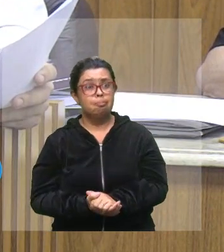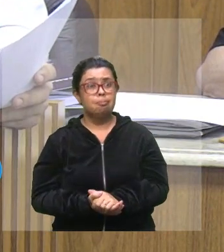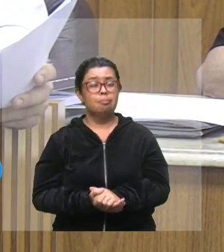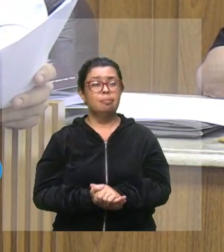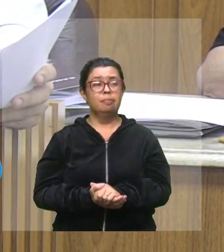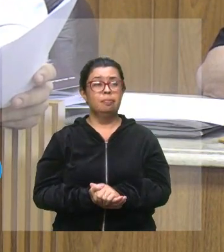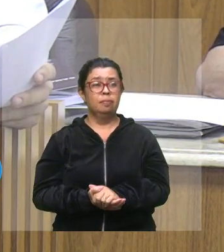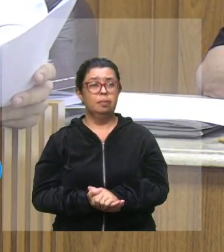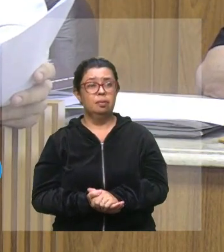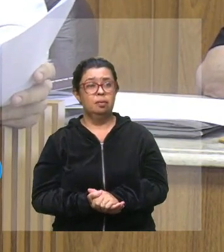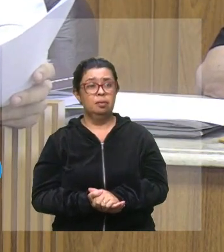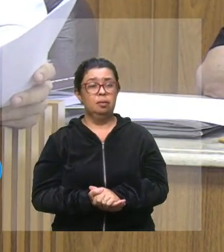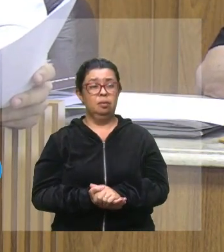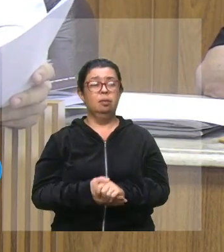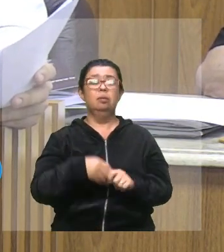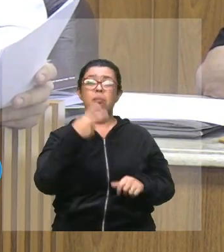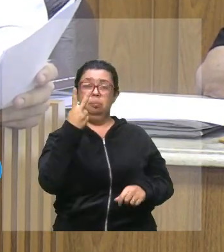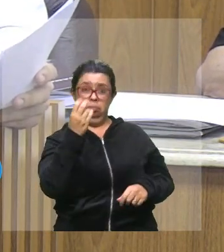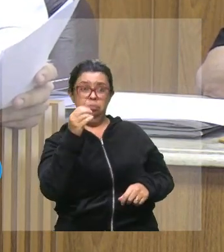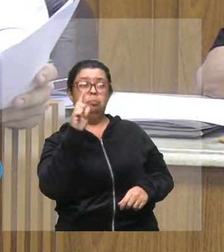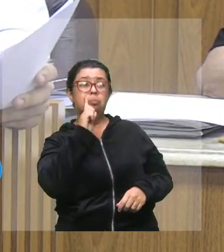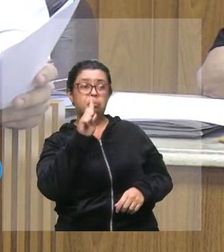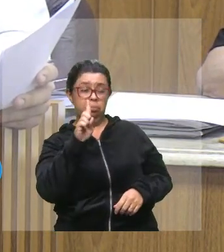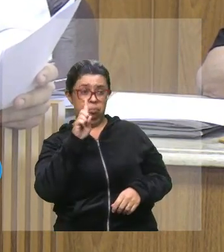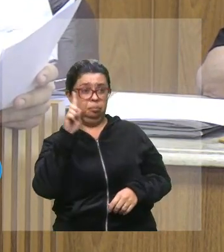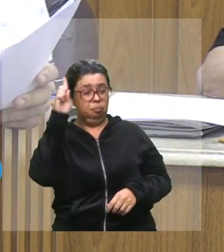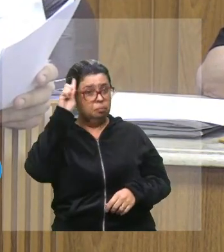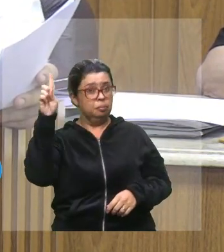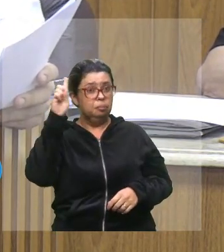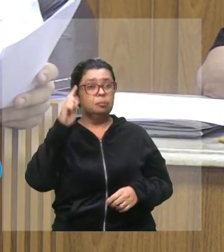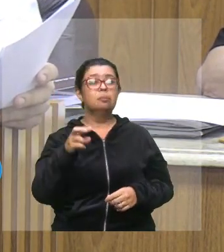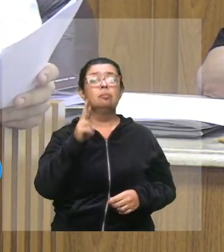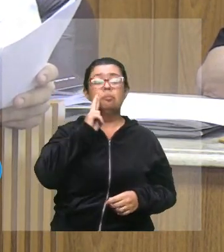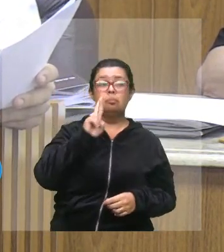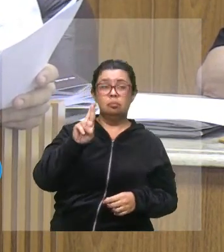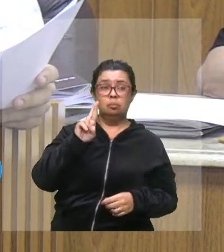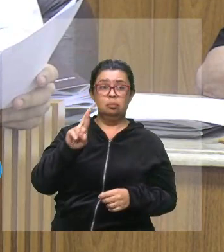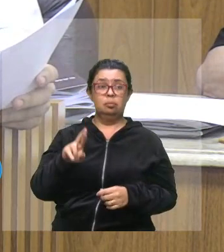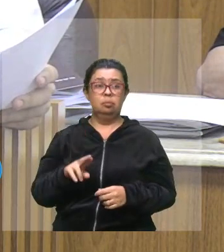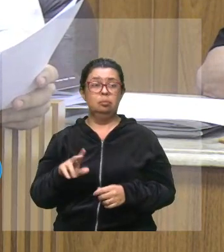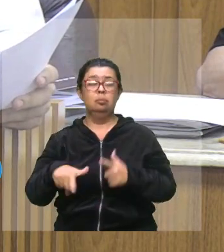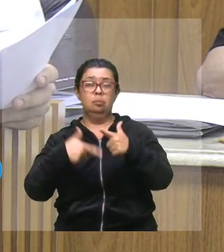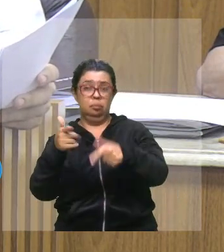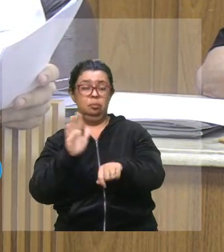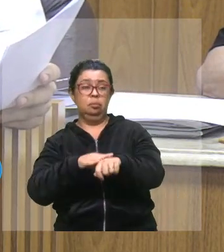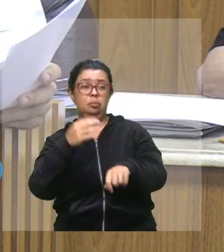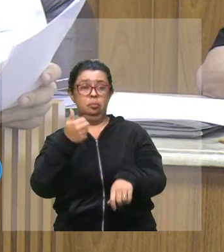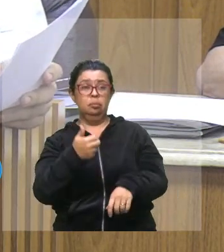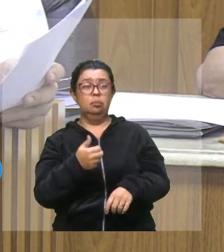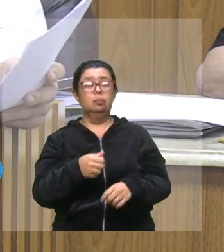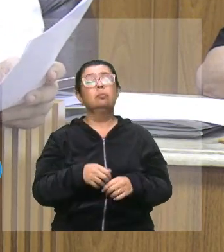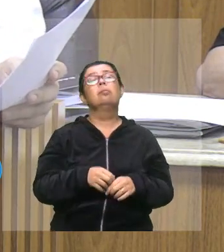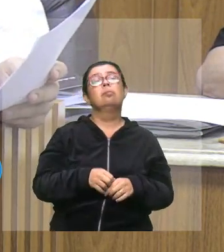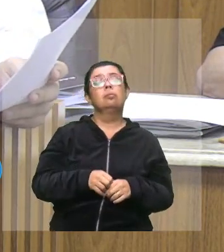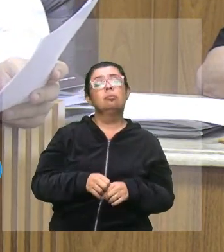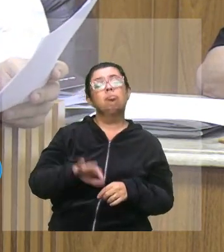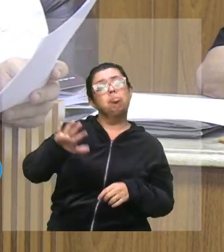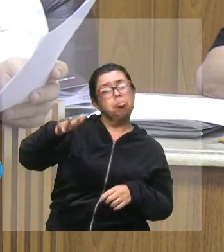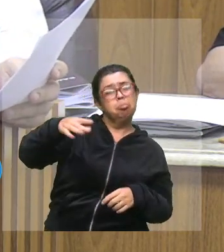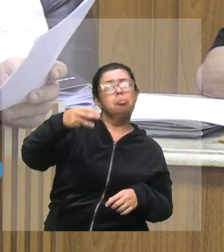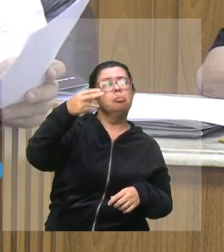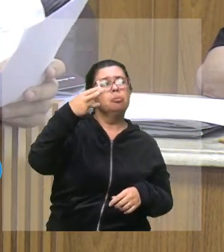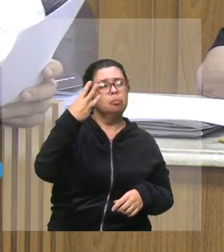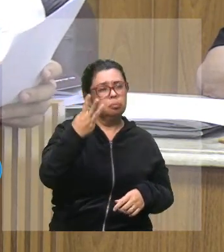tramitou durante 20 dias, foi prorrogado pelo Poder Executivo por mais 10 dias, totalizando assim um pouco mais de um mês